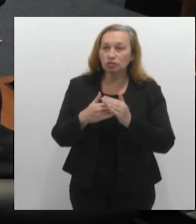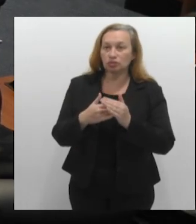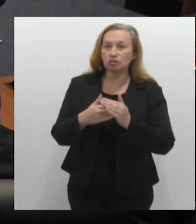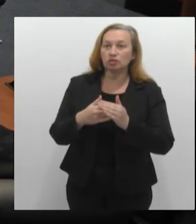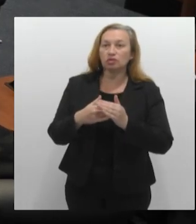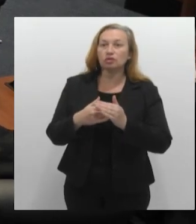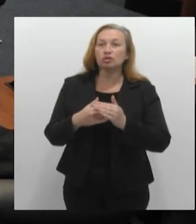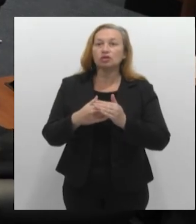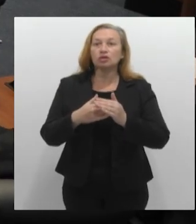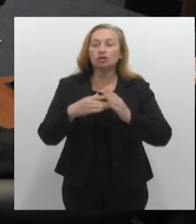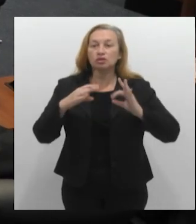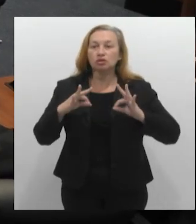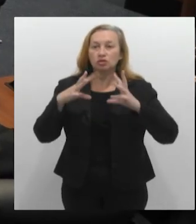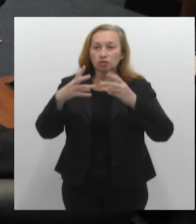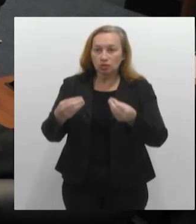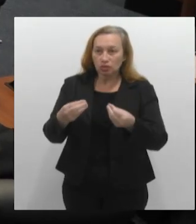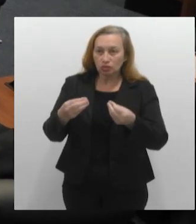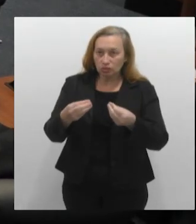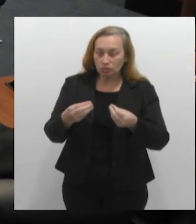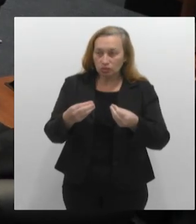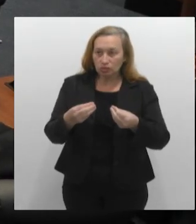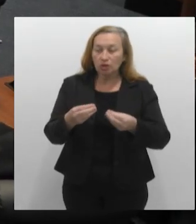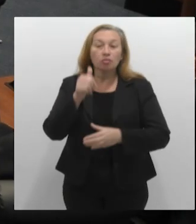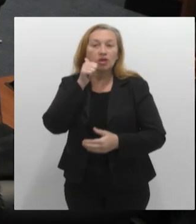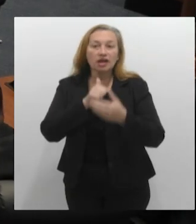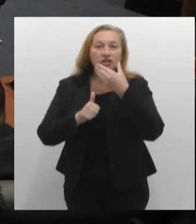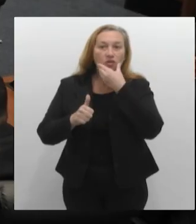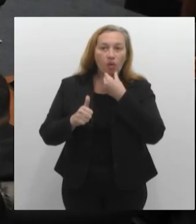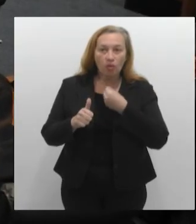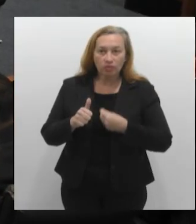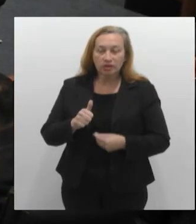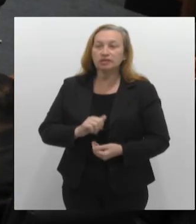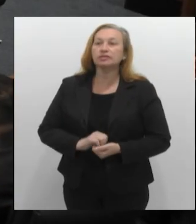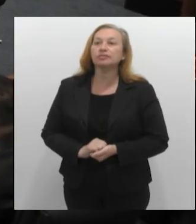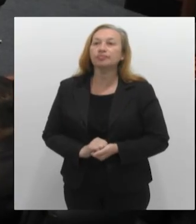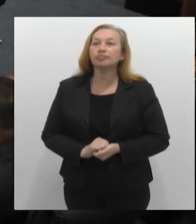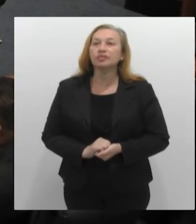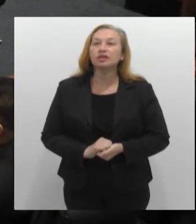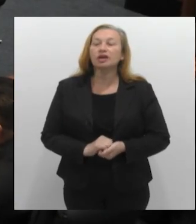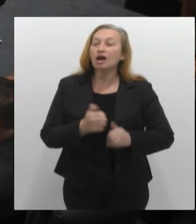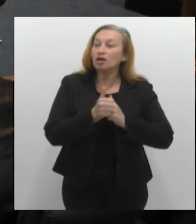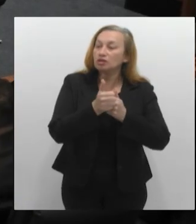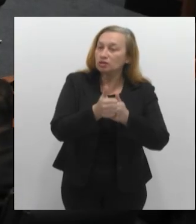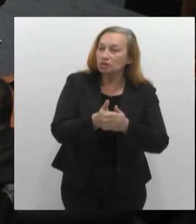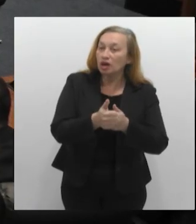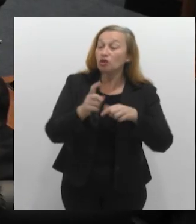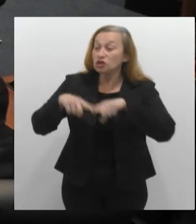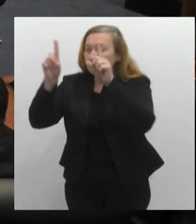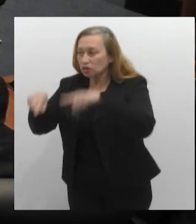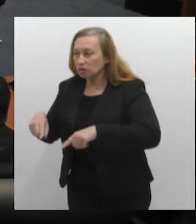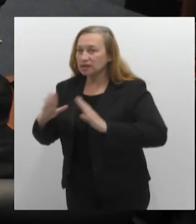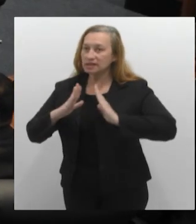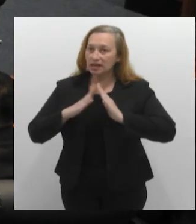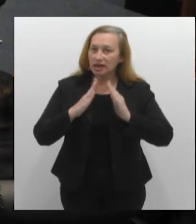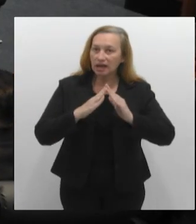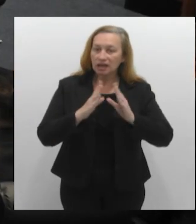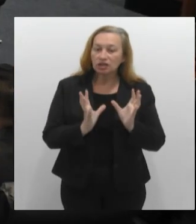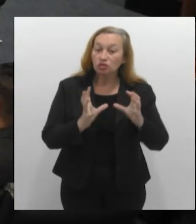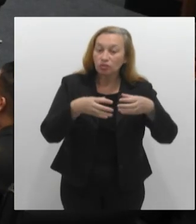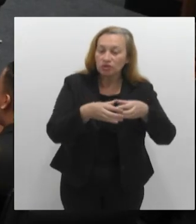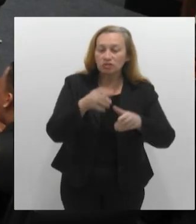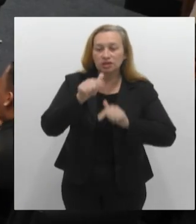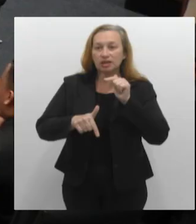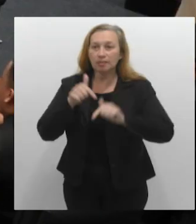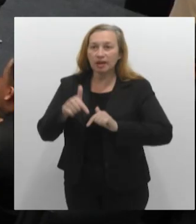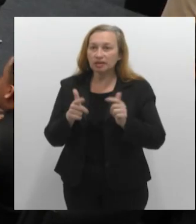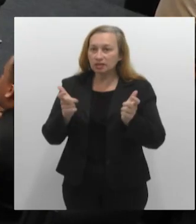presentes, a todos as senhoras e senhores, aos servidores desta casa, as comissões que hoje trabalham